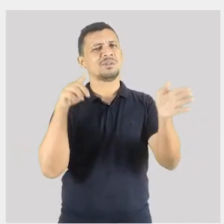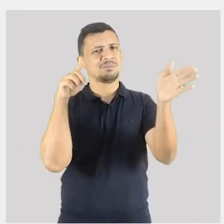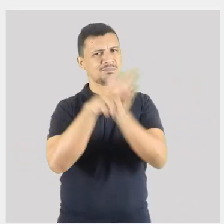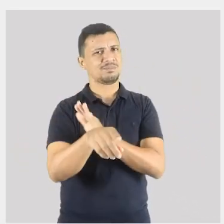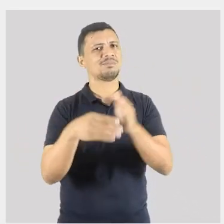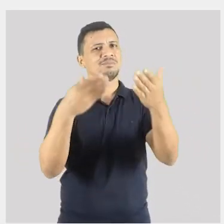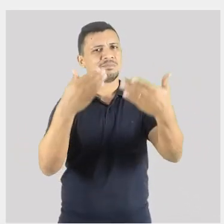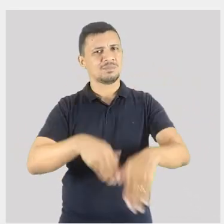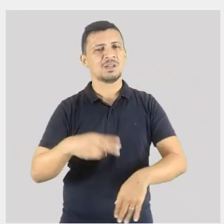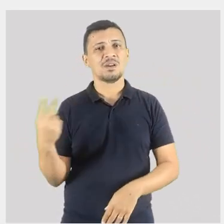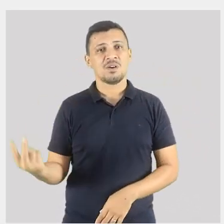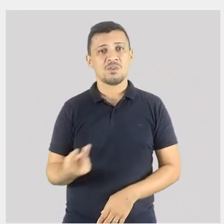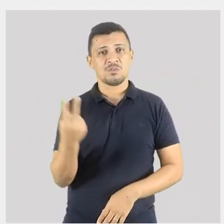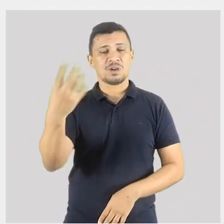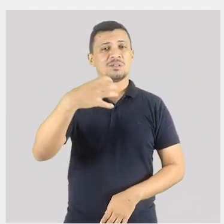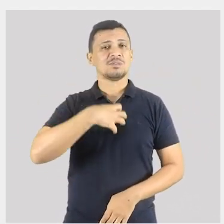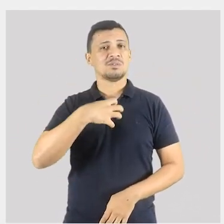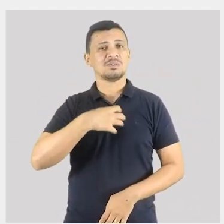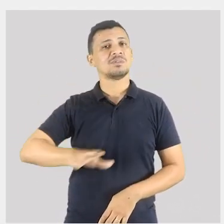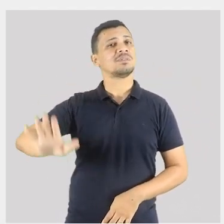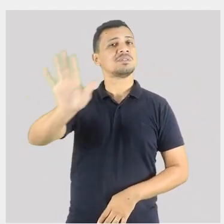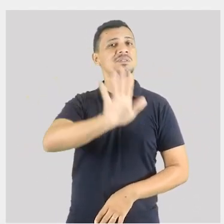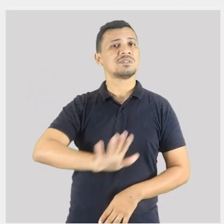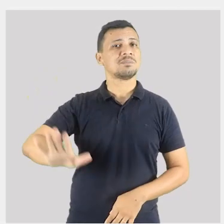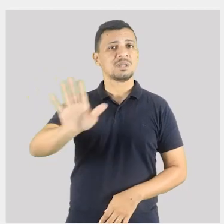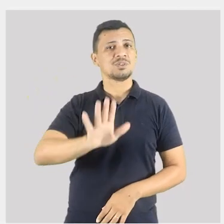elas trazem valores semânticos dos adjuntos